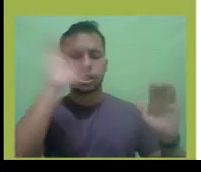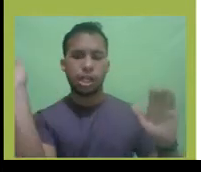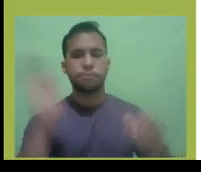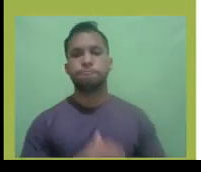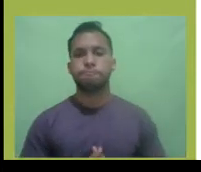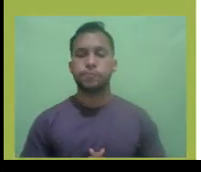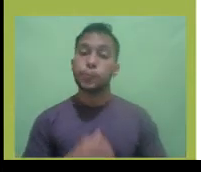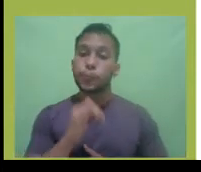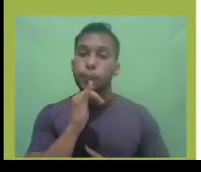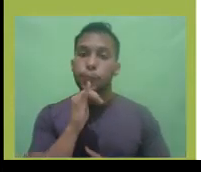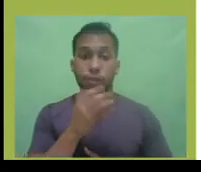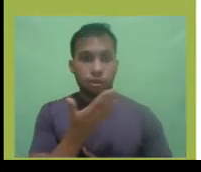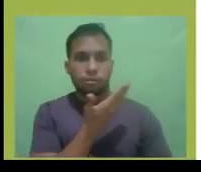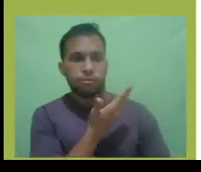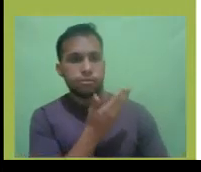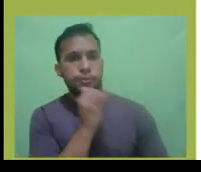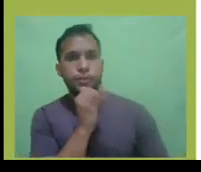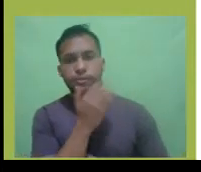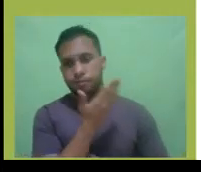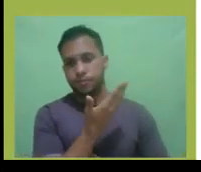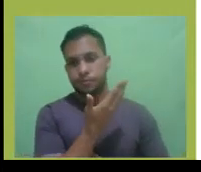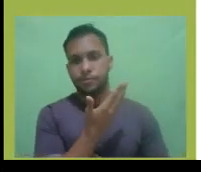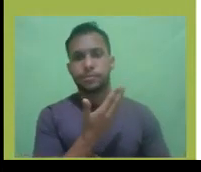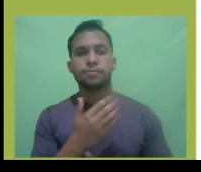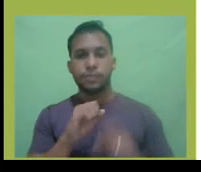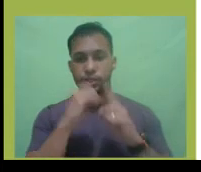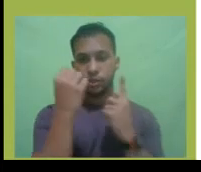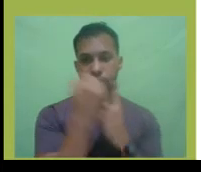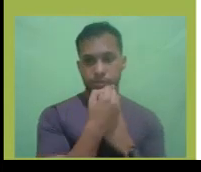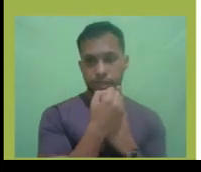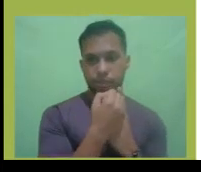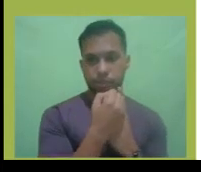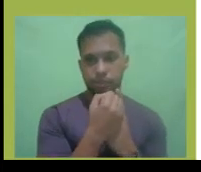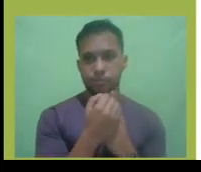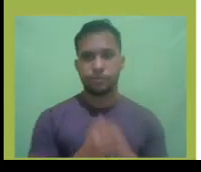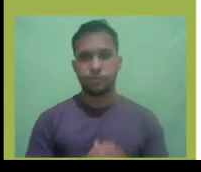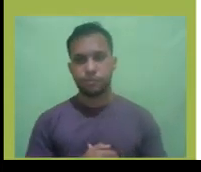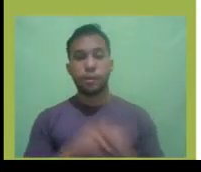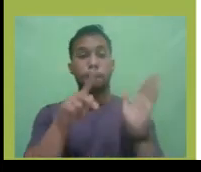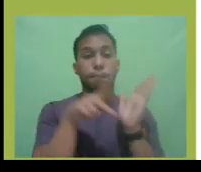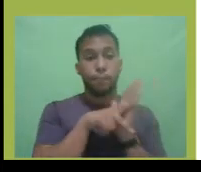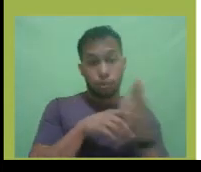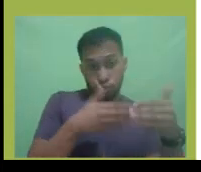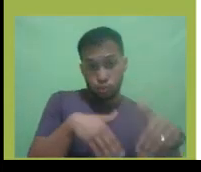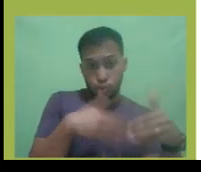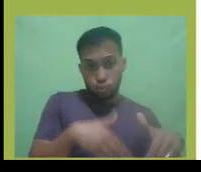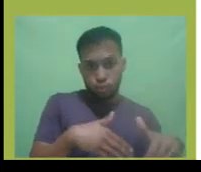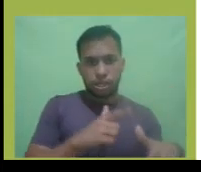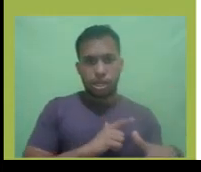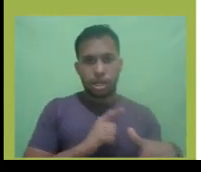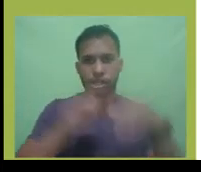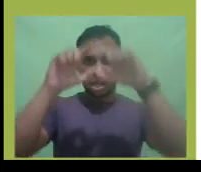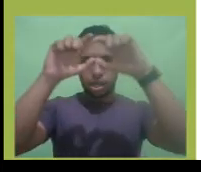um seminário do meu concurso. Então, nós temos aqui em cima do que se trata, é um concurso público dentro do